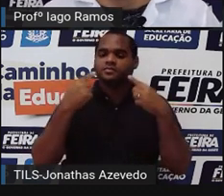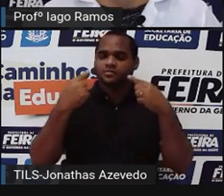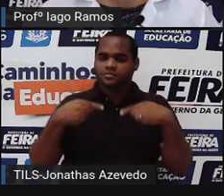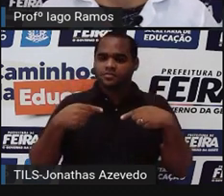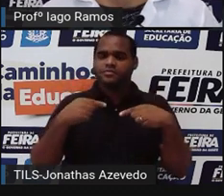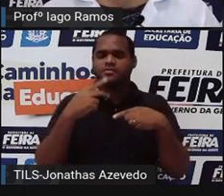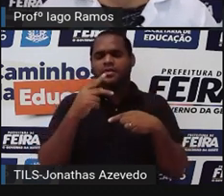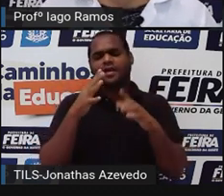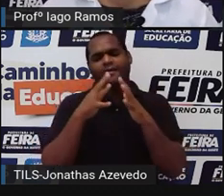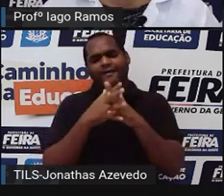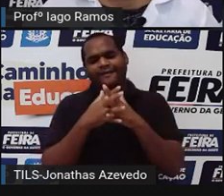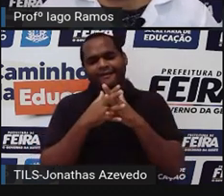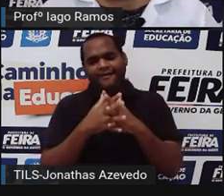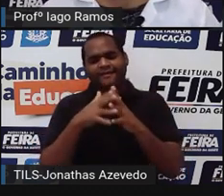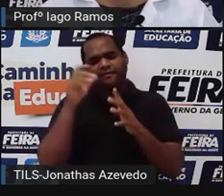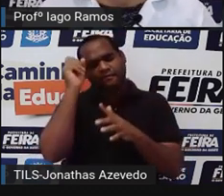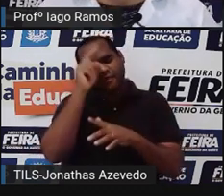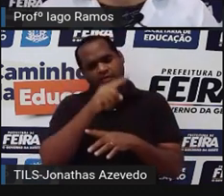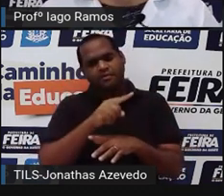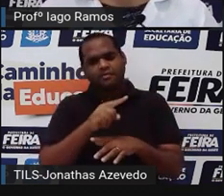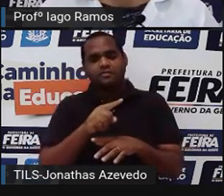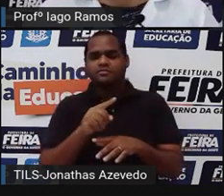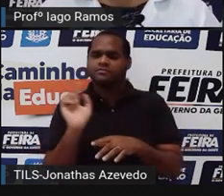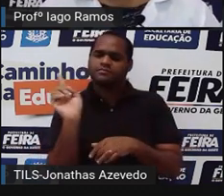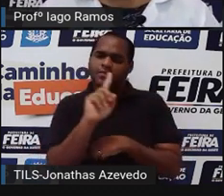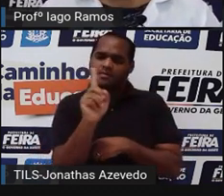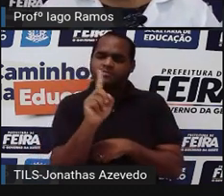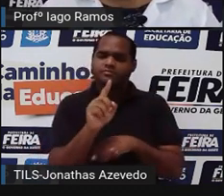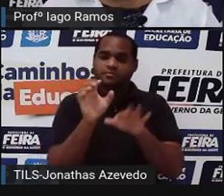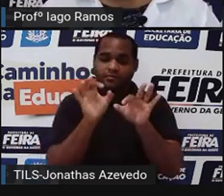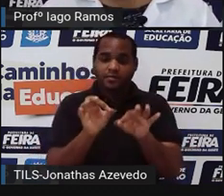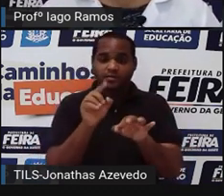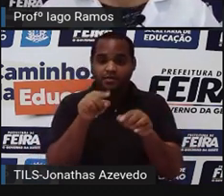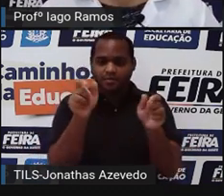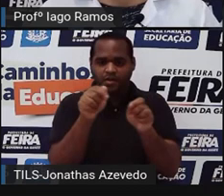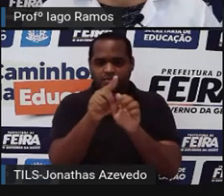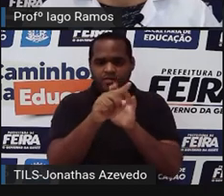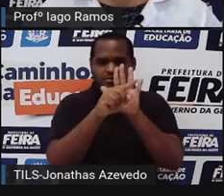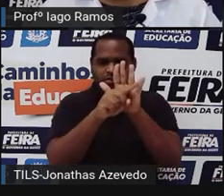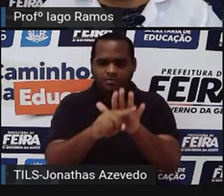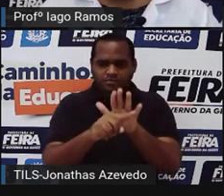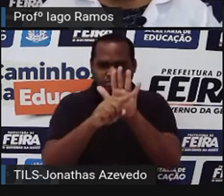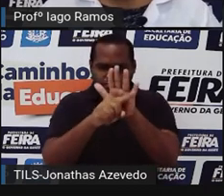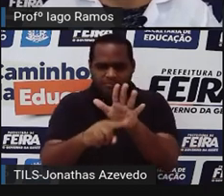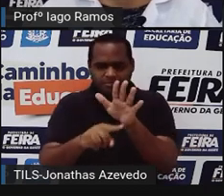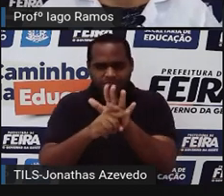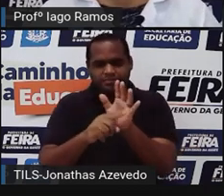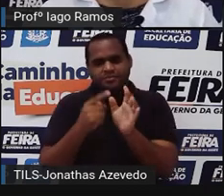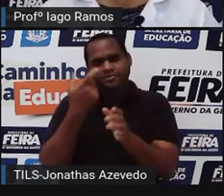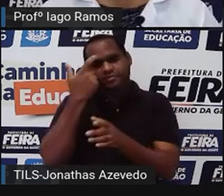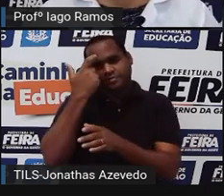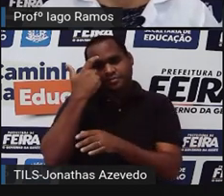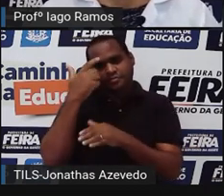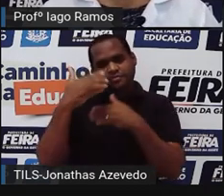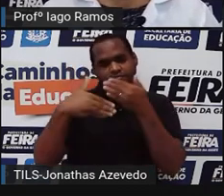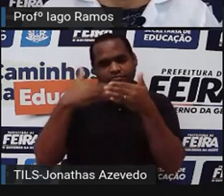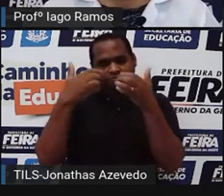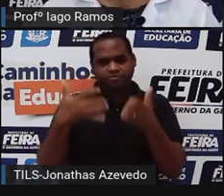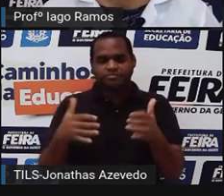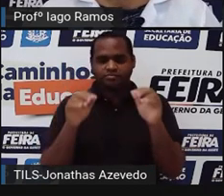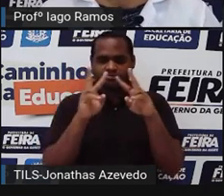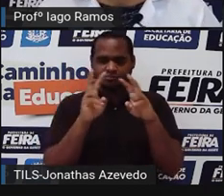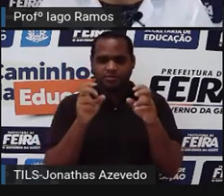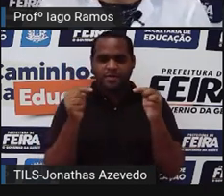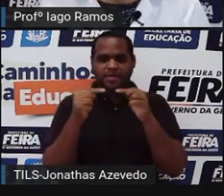super complicado, um desafio tranquilo, certo? Mas que nos ajuda a pensar, a já começar a pensar nesse tema da aula aqui, tá